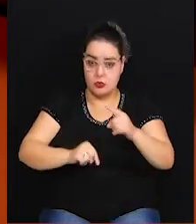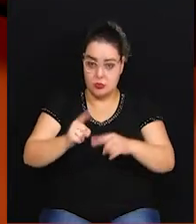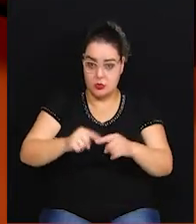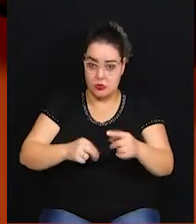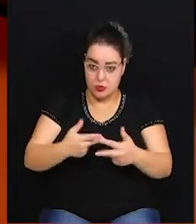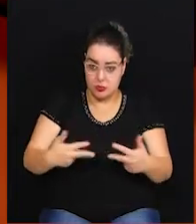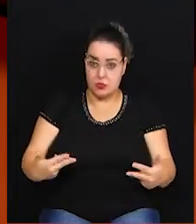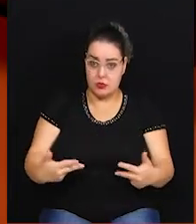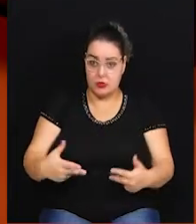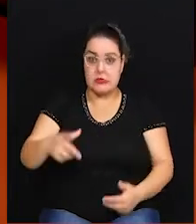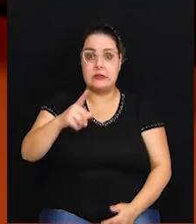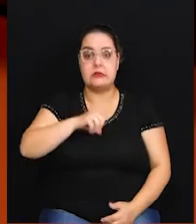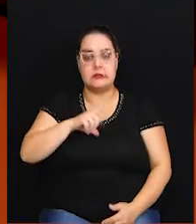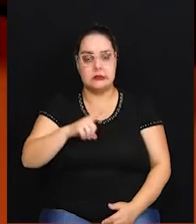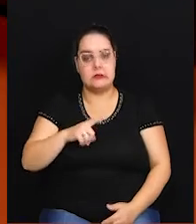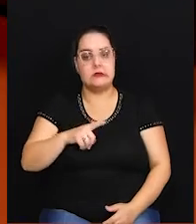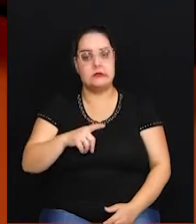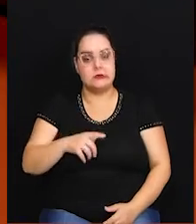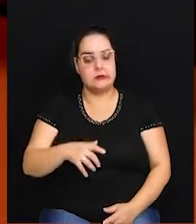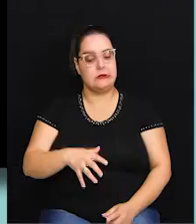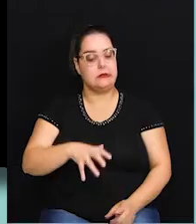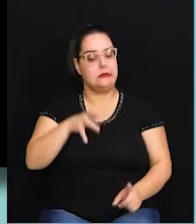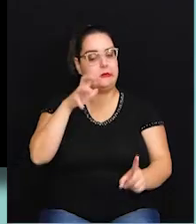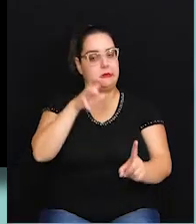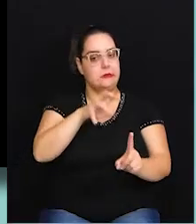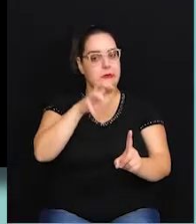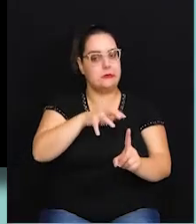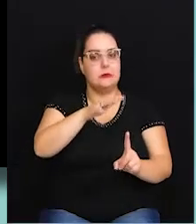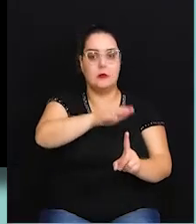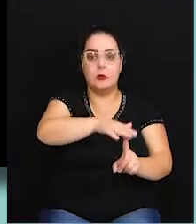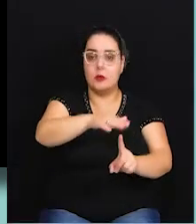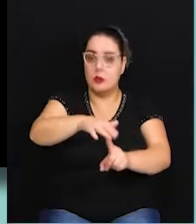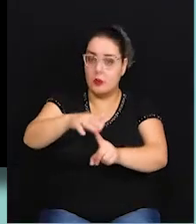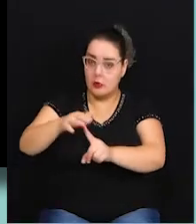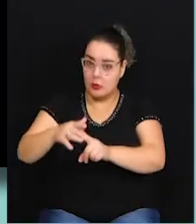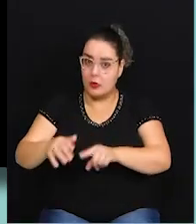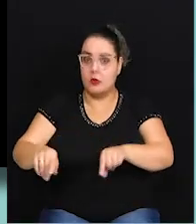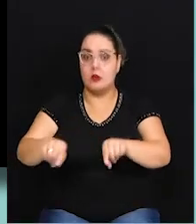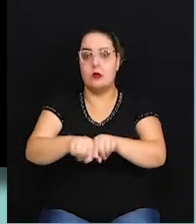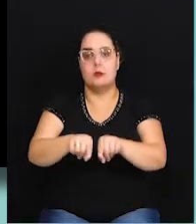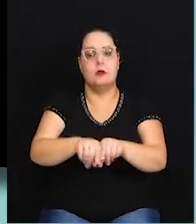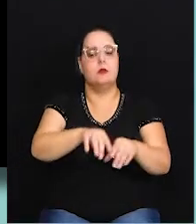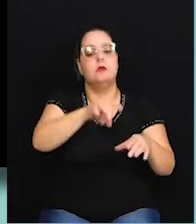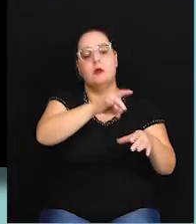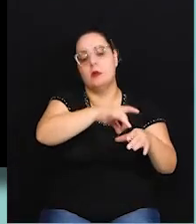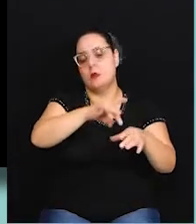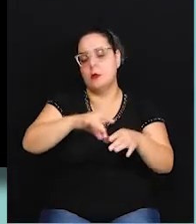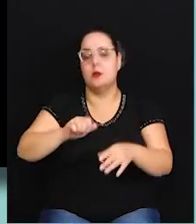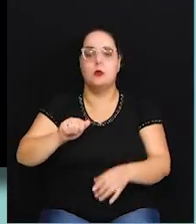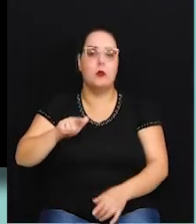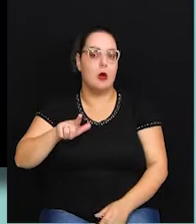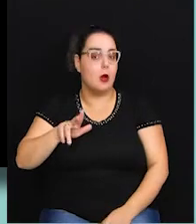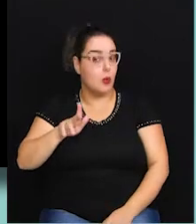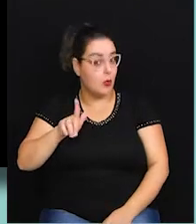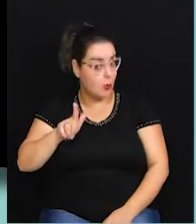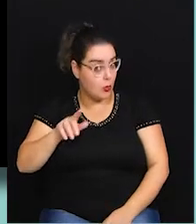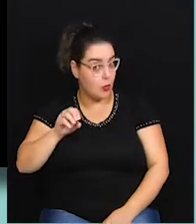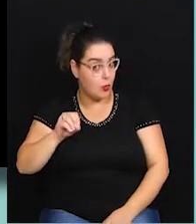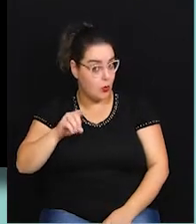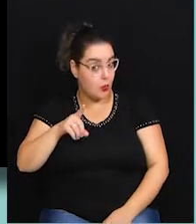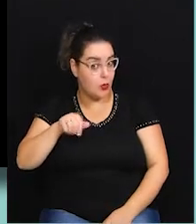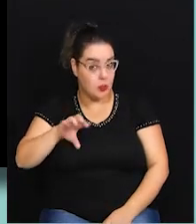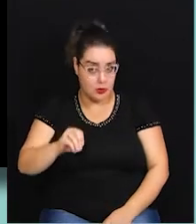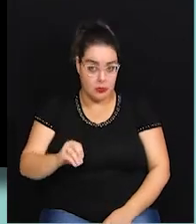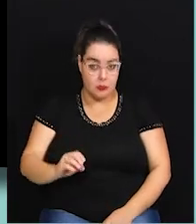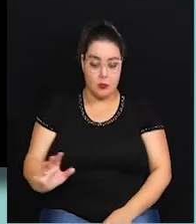seus materiais, ele acaba tendo uma grande pegada ambiental e também, desde a plantação do algodão com um